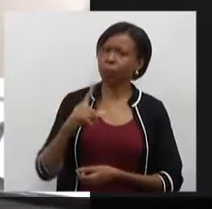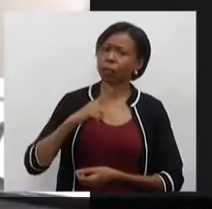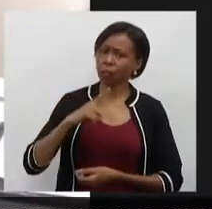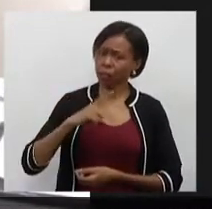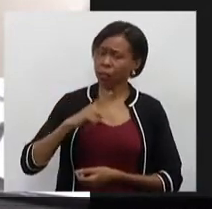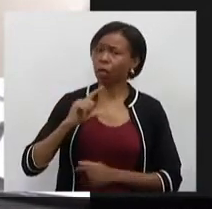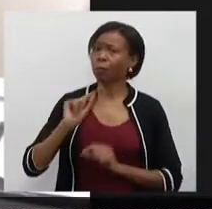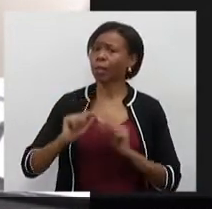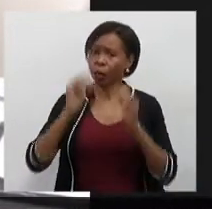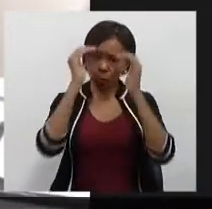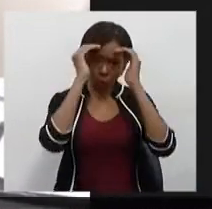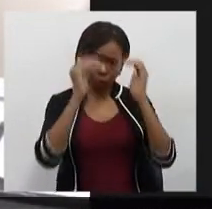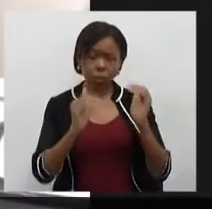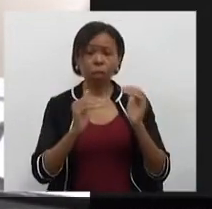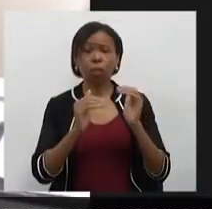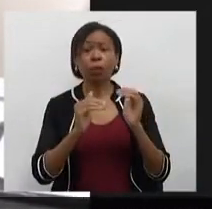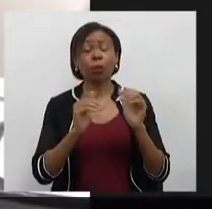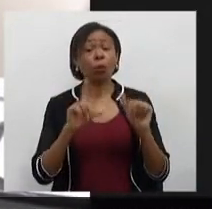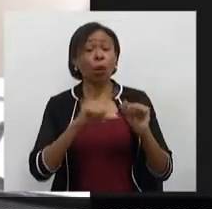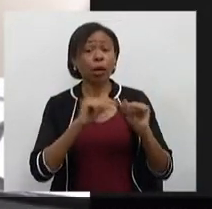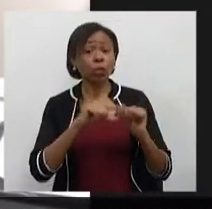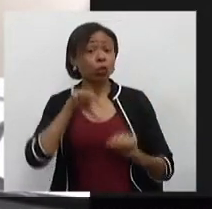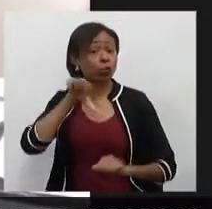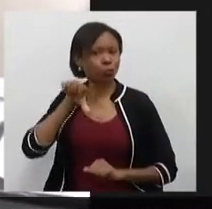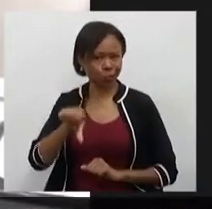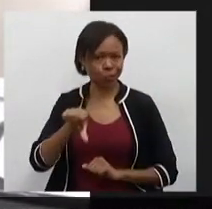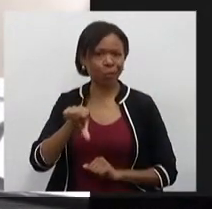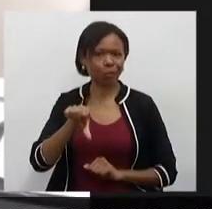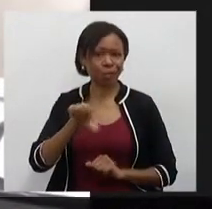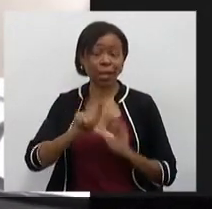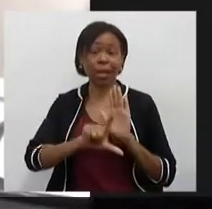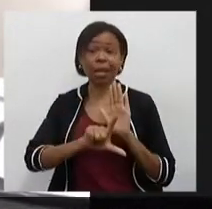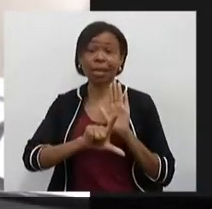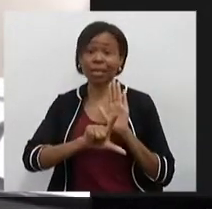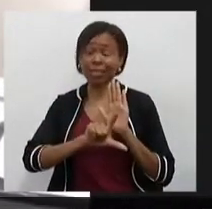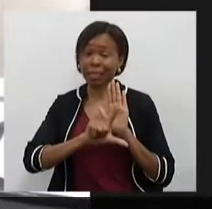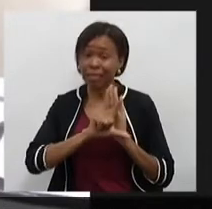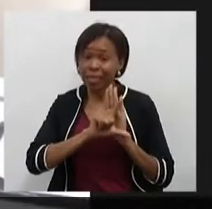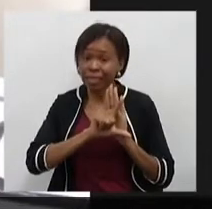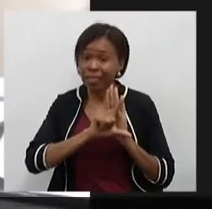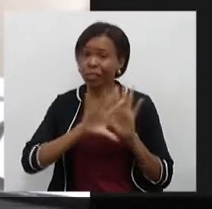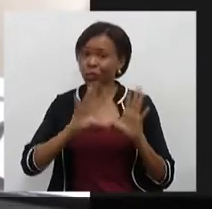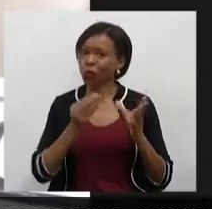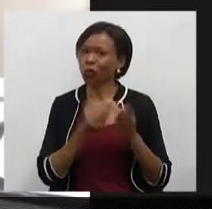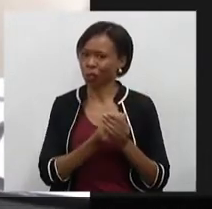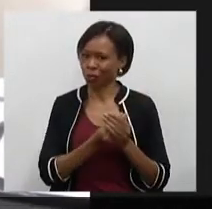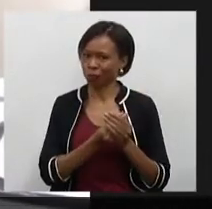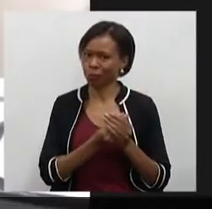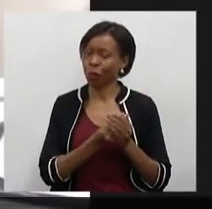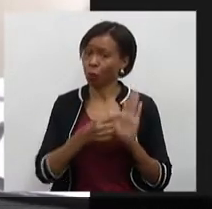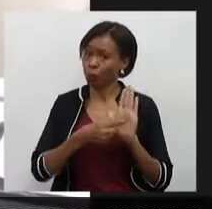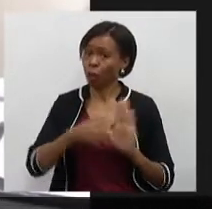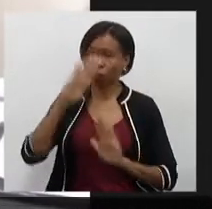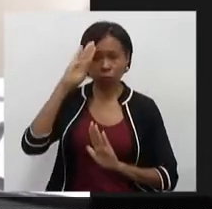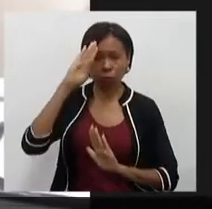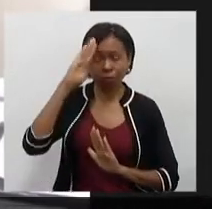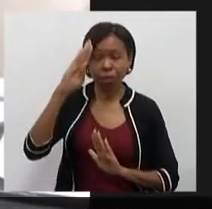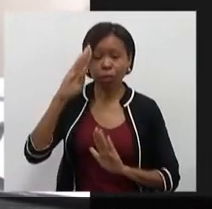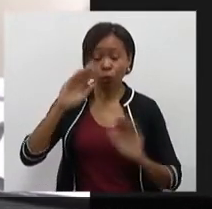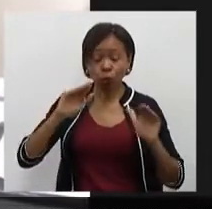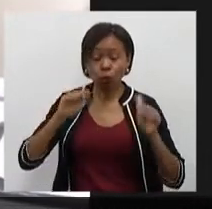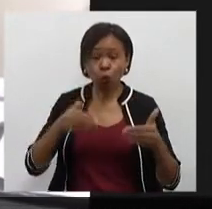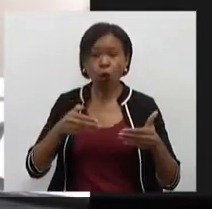artigo 9 da Lei Brasileira de Inclusão, que estabelece o atendimento prioritário das pessoas com deficiência, que esse artigo seja